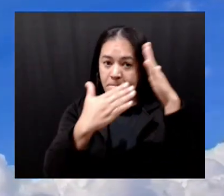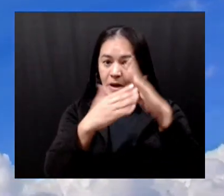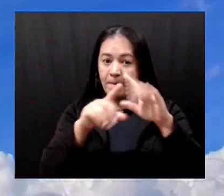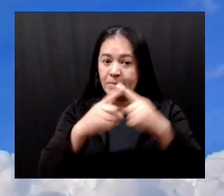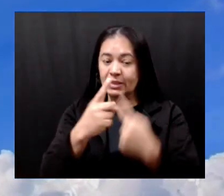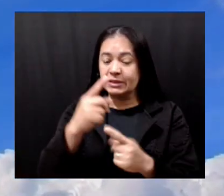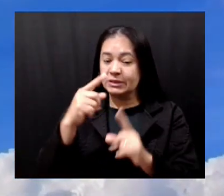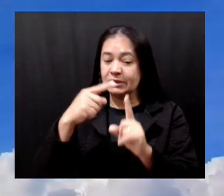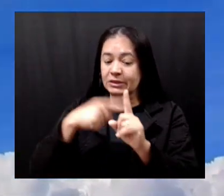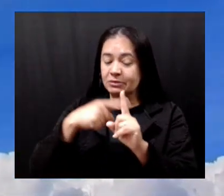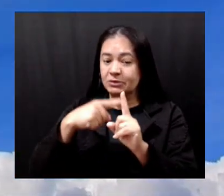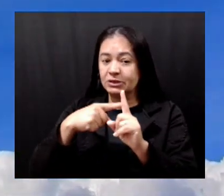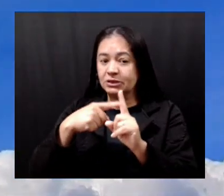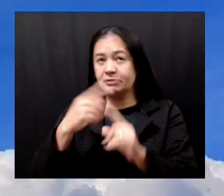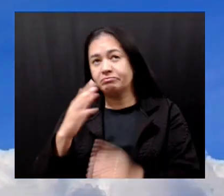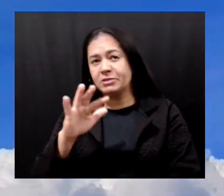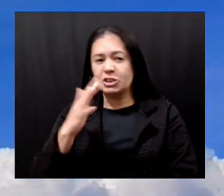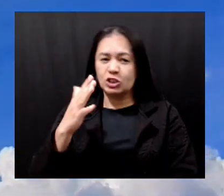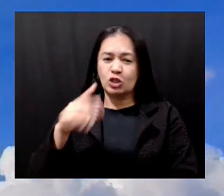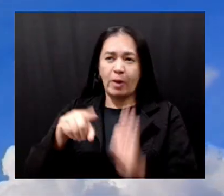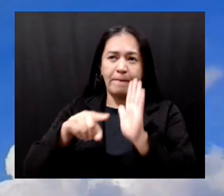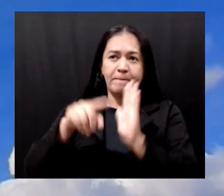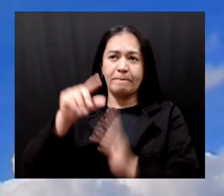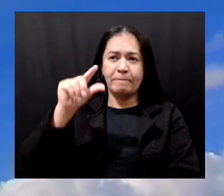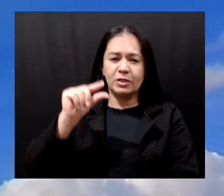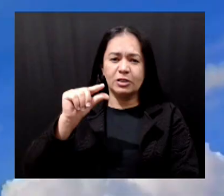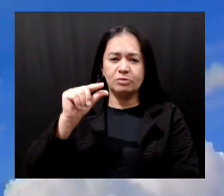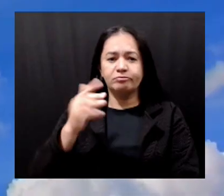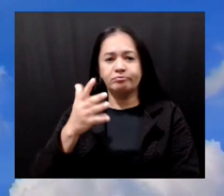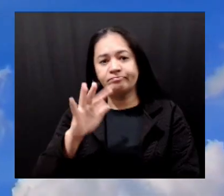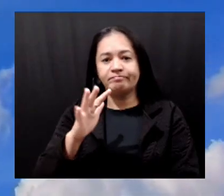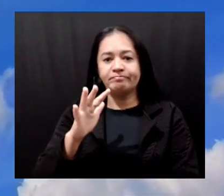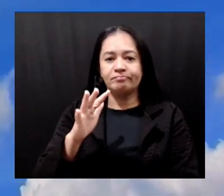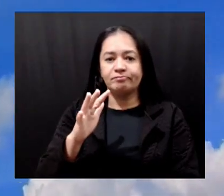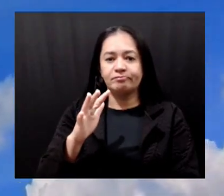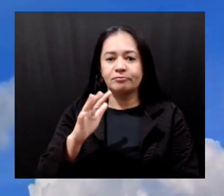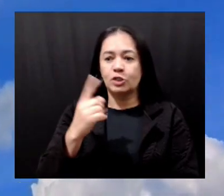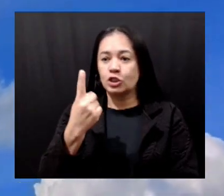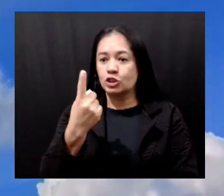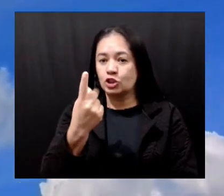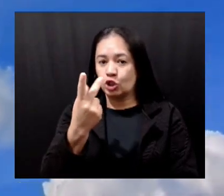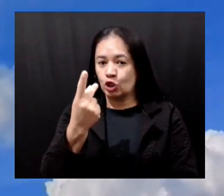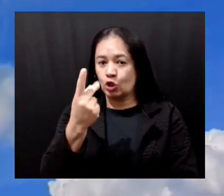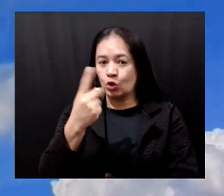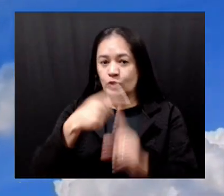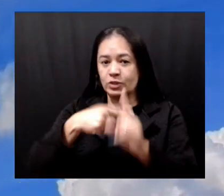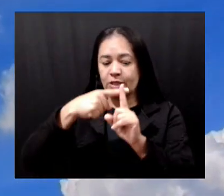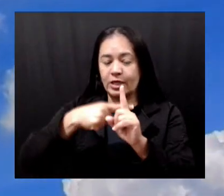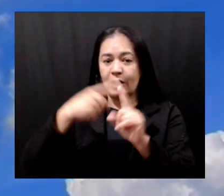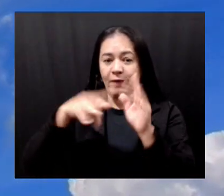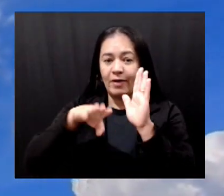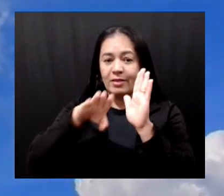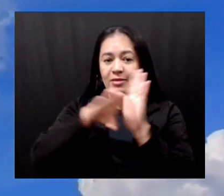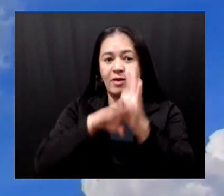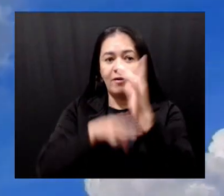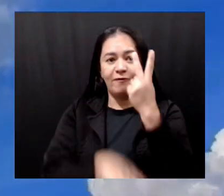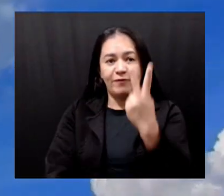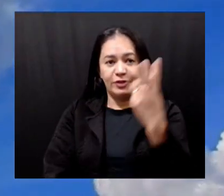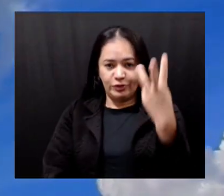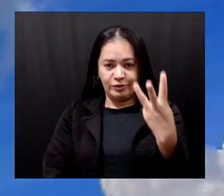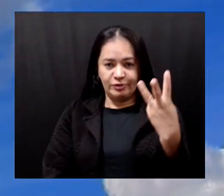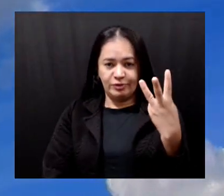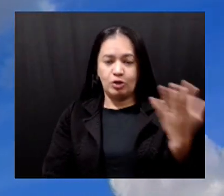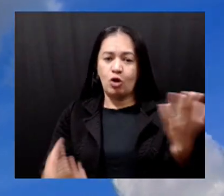devem ocorrer aí, foram, né, aliás, de 12 graus. Hoje não está tão frio não, né? A previsão de ventos um pouco